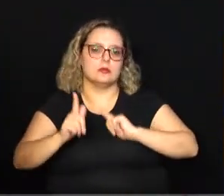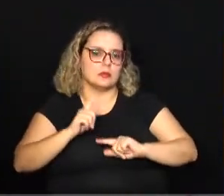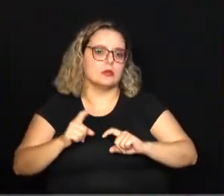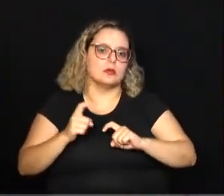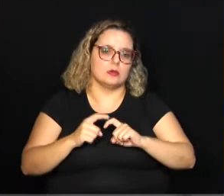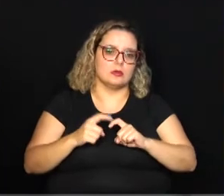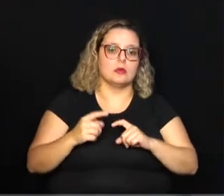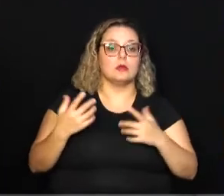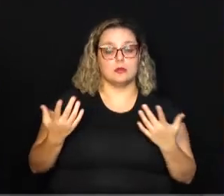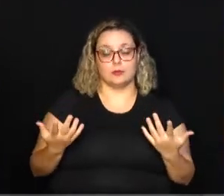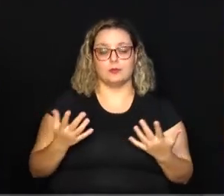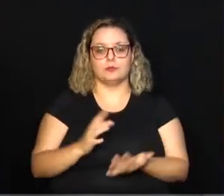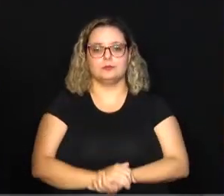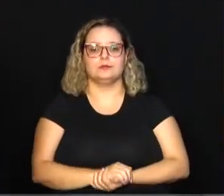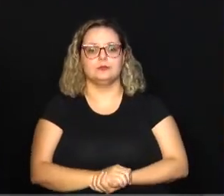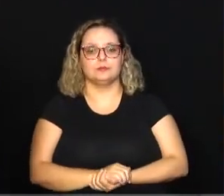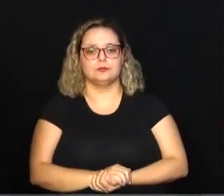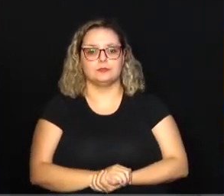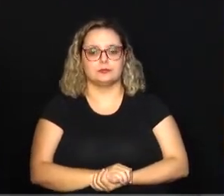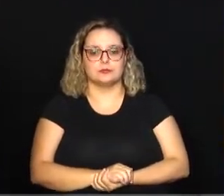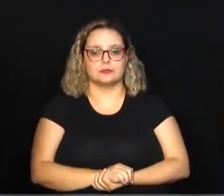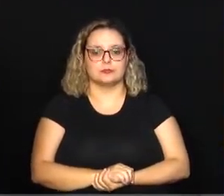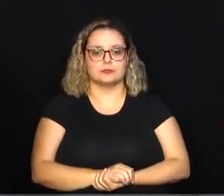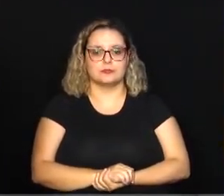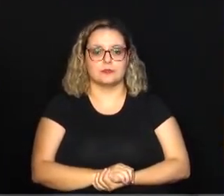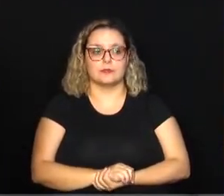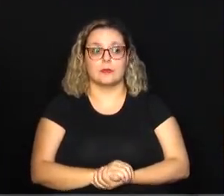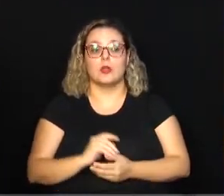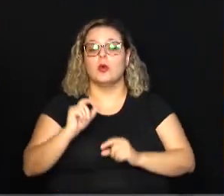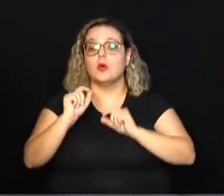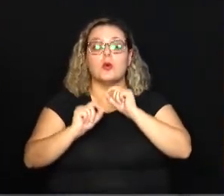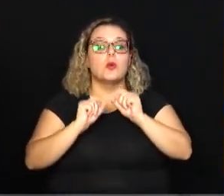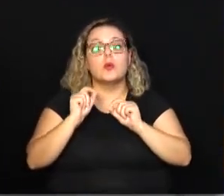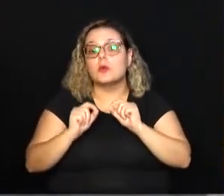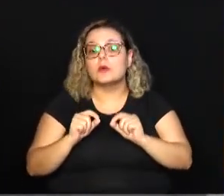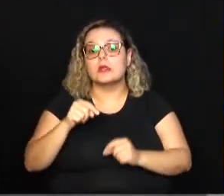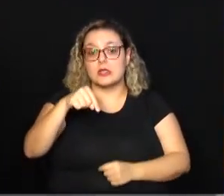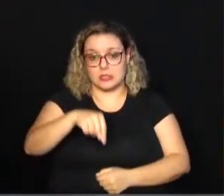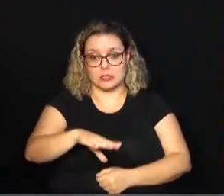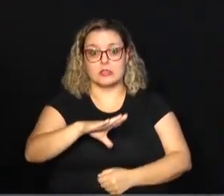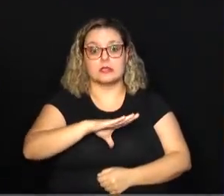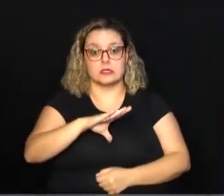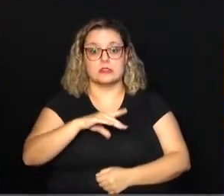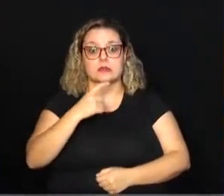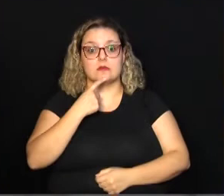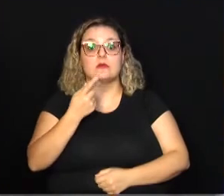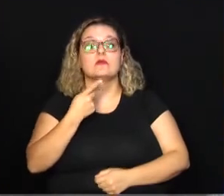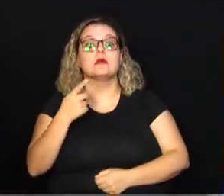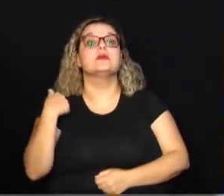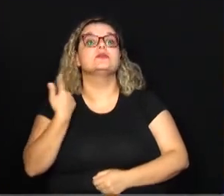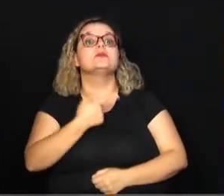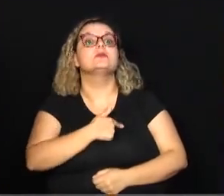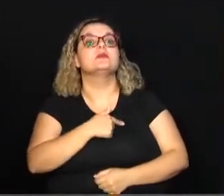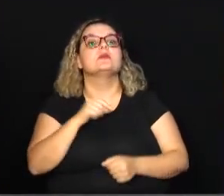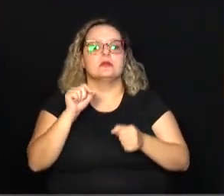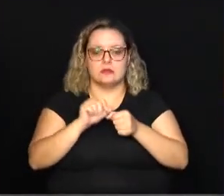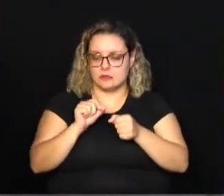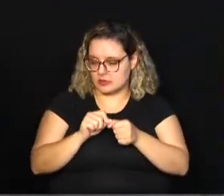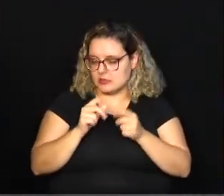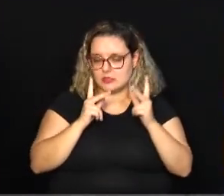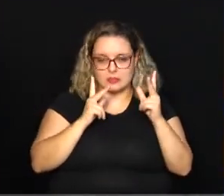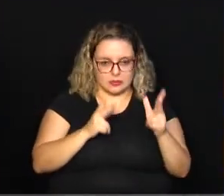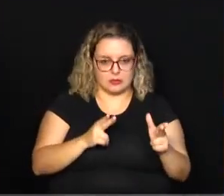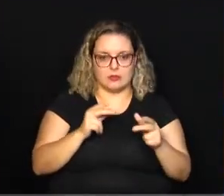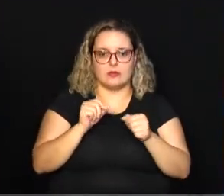clínica, enfim. E o que compete ao município? Agora vamos falar da gente aqui. É fazer o que nós estamos fazendo,